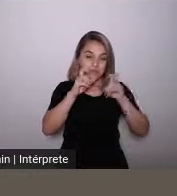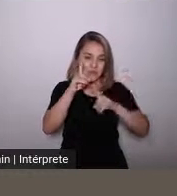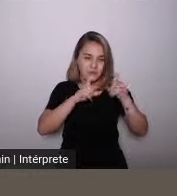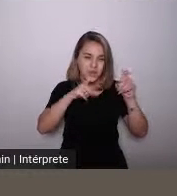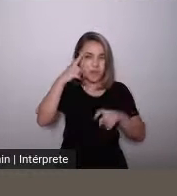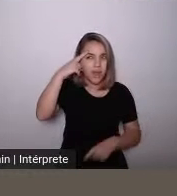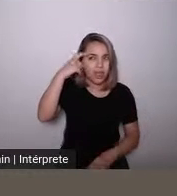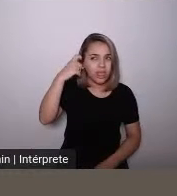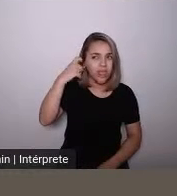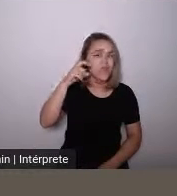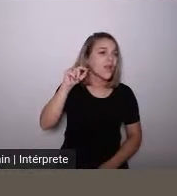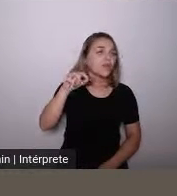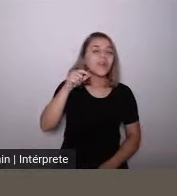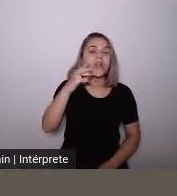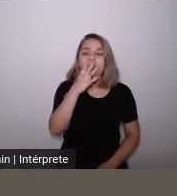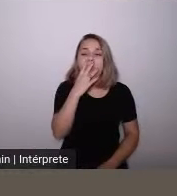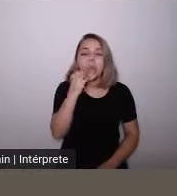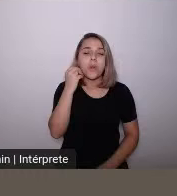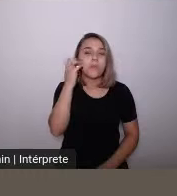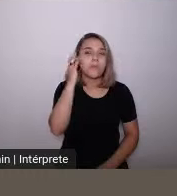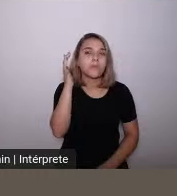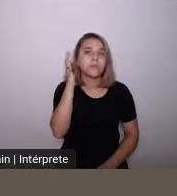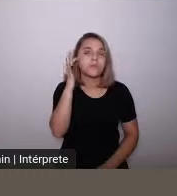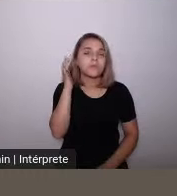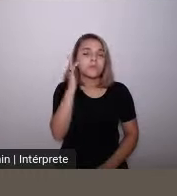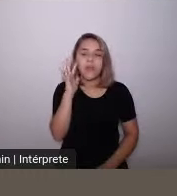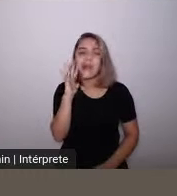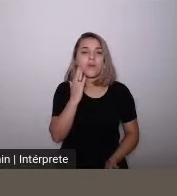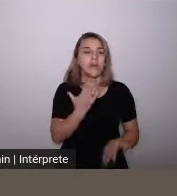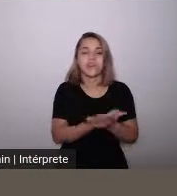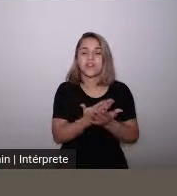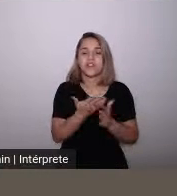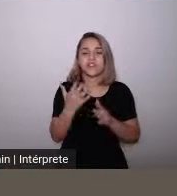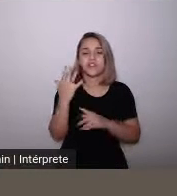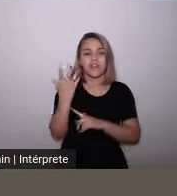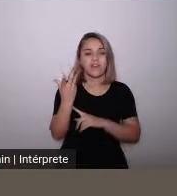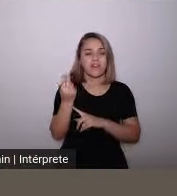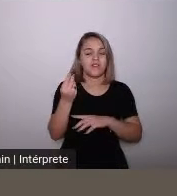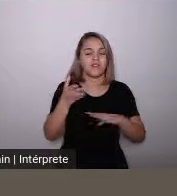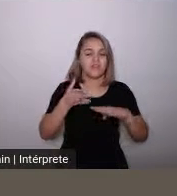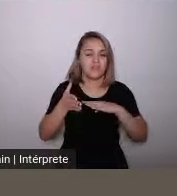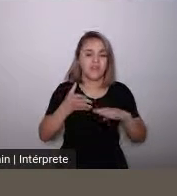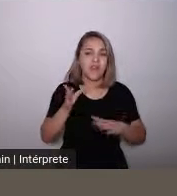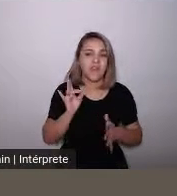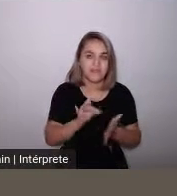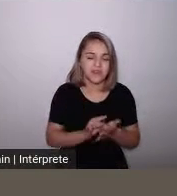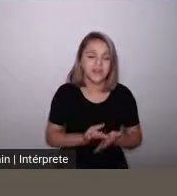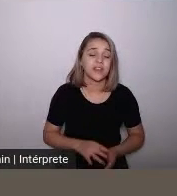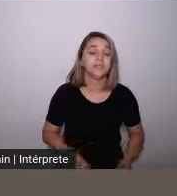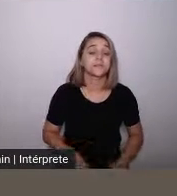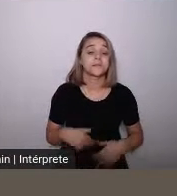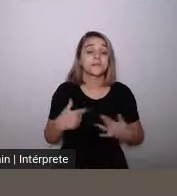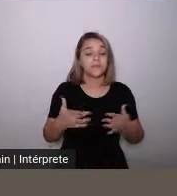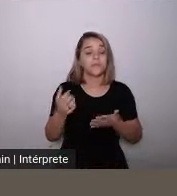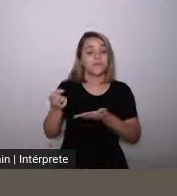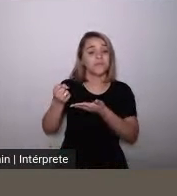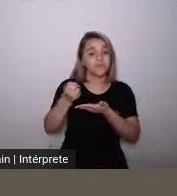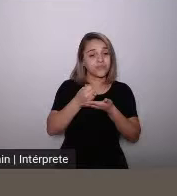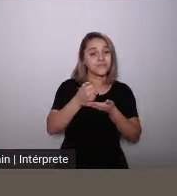louco desacredita a arte moderna. É verdade, desacredita. Eu trago esse depoimento, essa